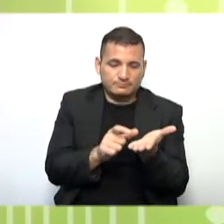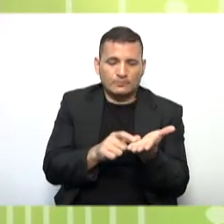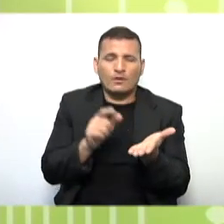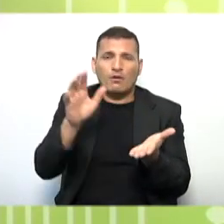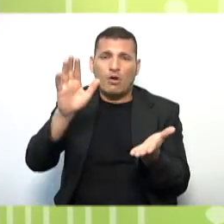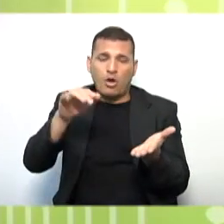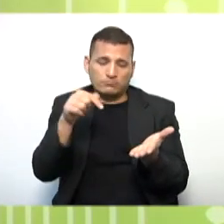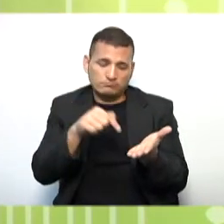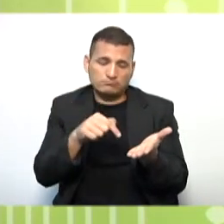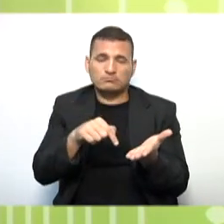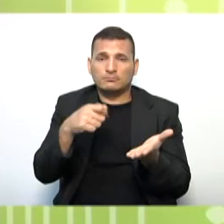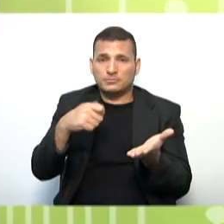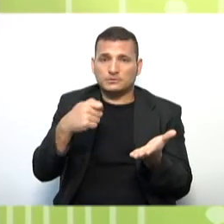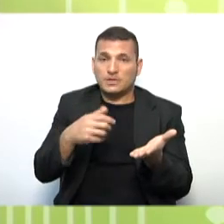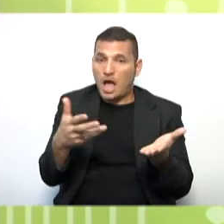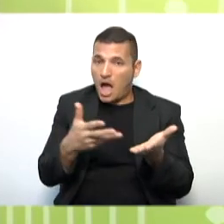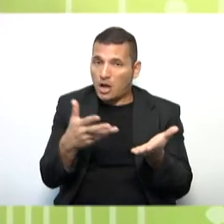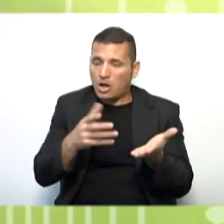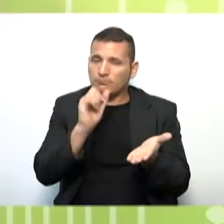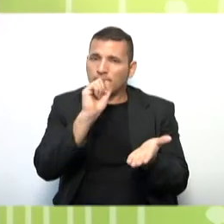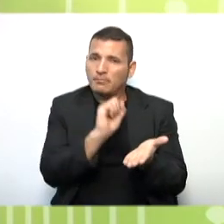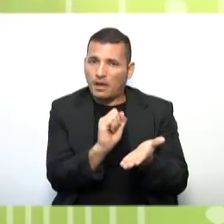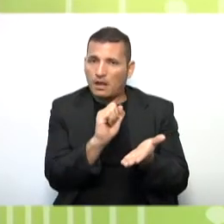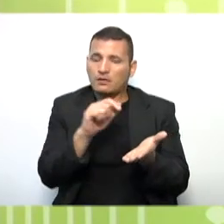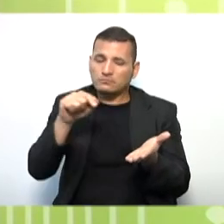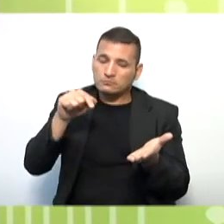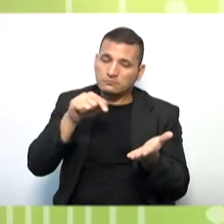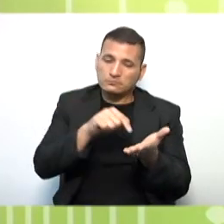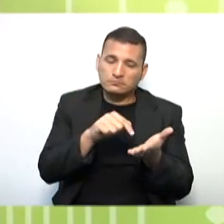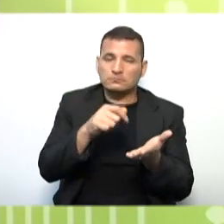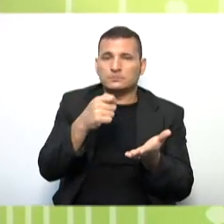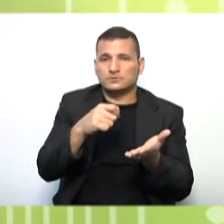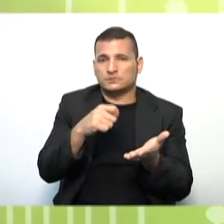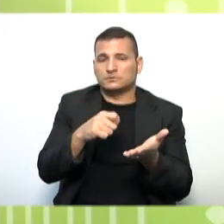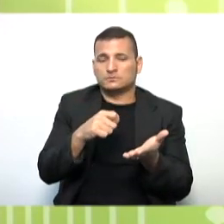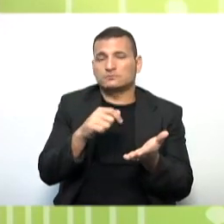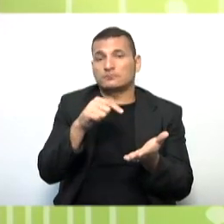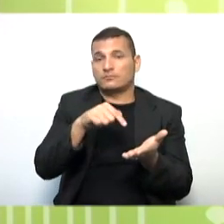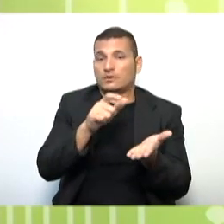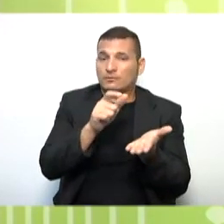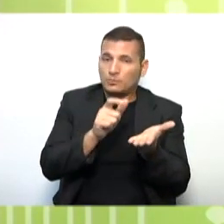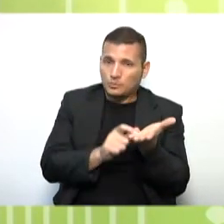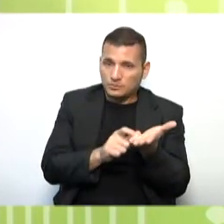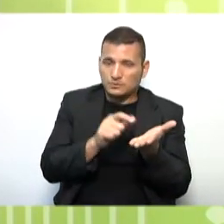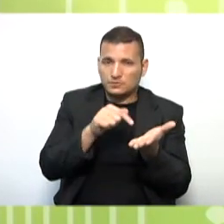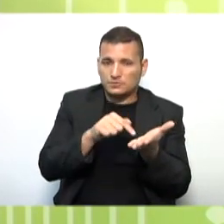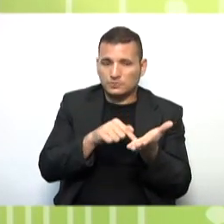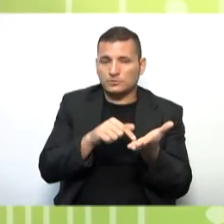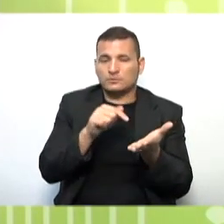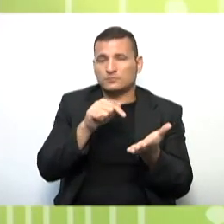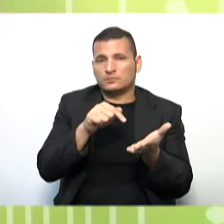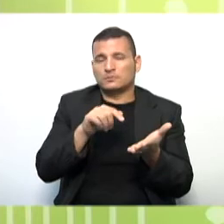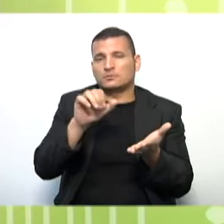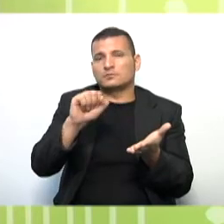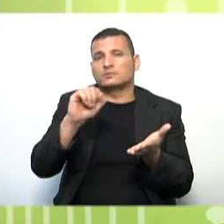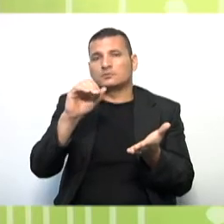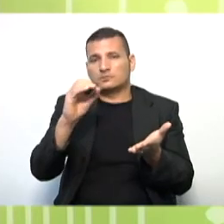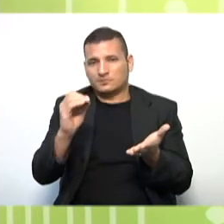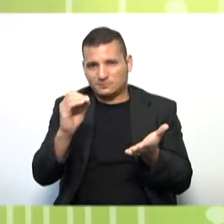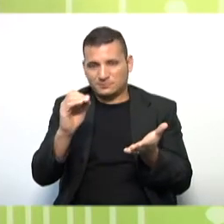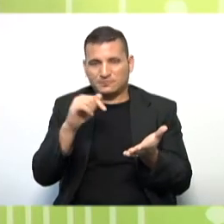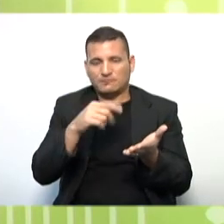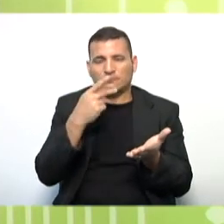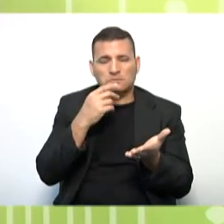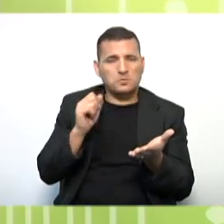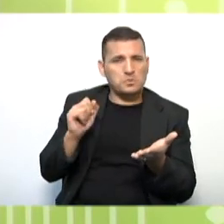quero interromper o seu processo para mandar uma instrução. E o processador, né, por intermédio do sistema operacional,